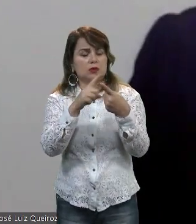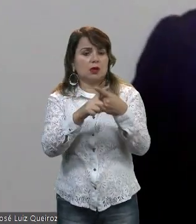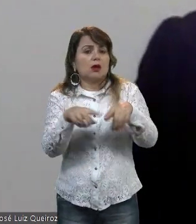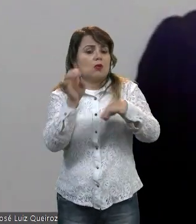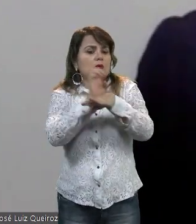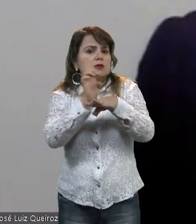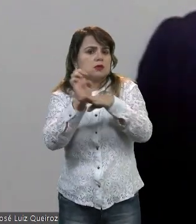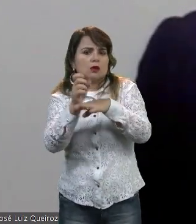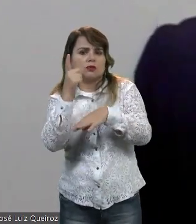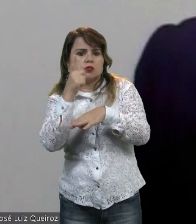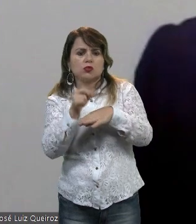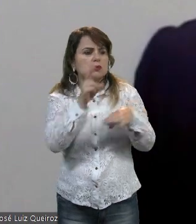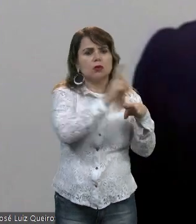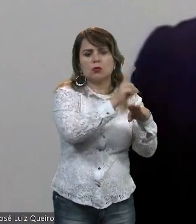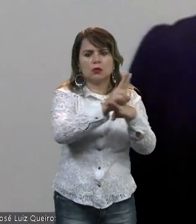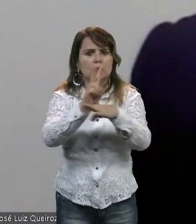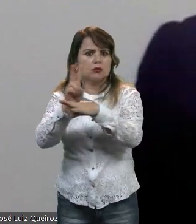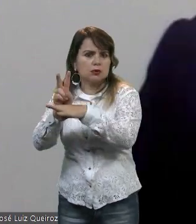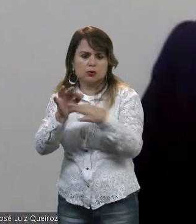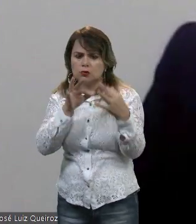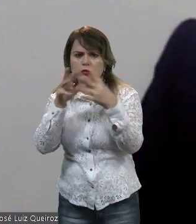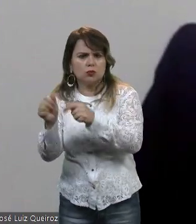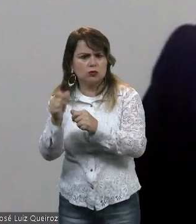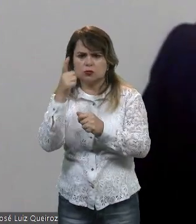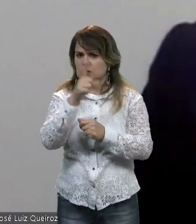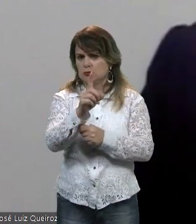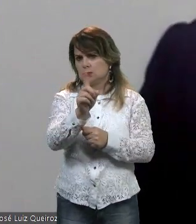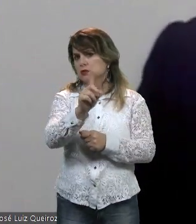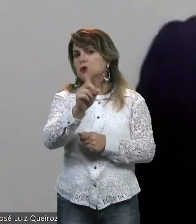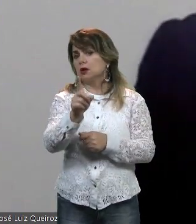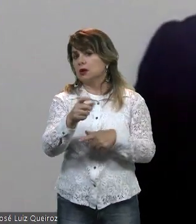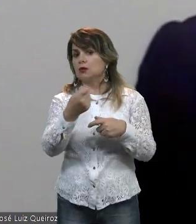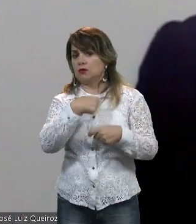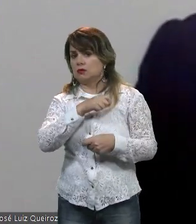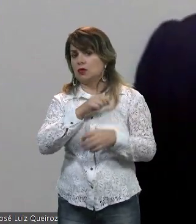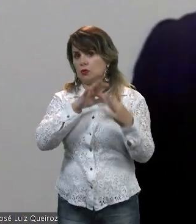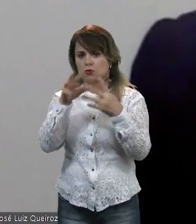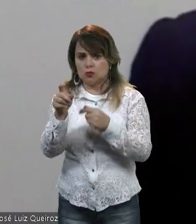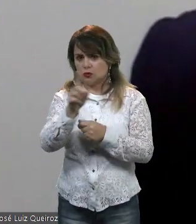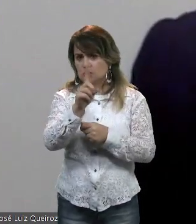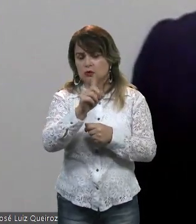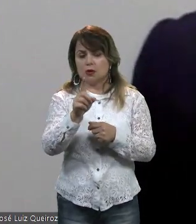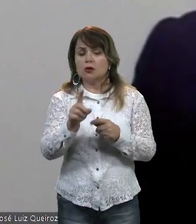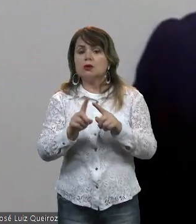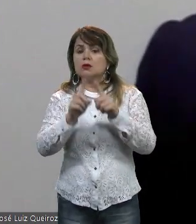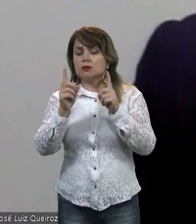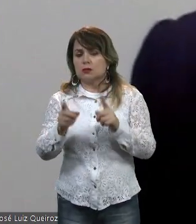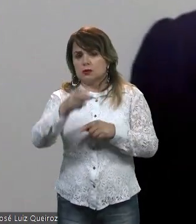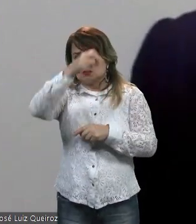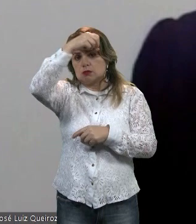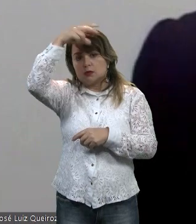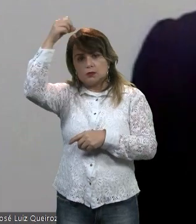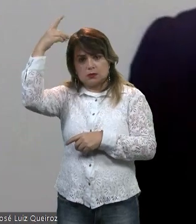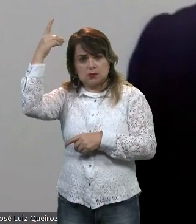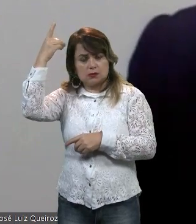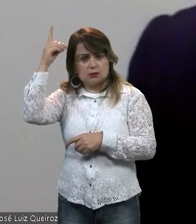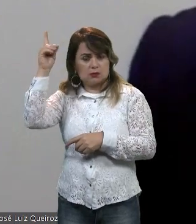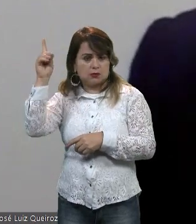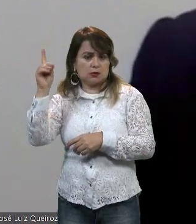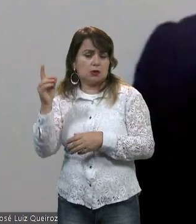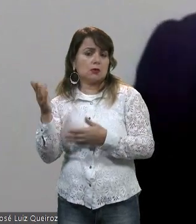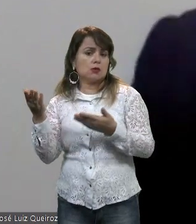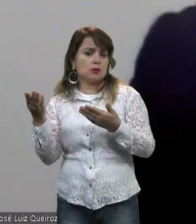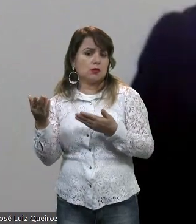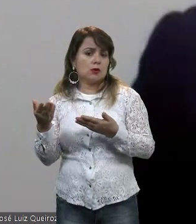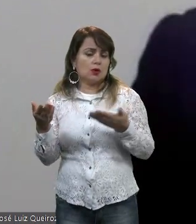conta de todos esses estabelecimentos e de fiscalize isso. O prefeito Daniel emitiu uma nota agora há pouco, segundo o site Gil